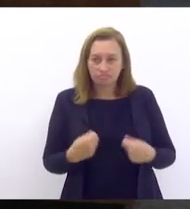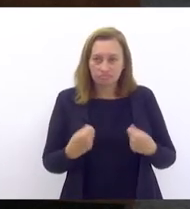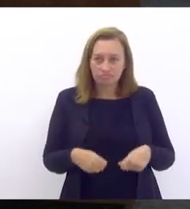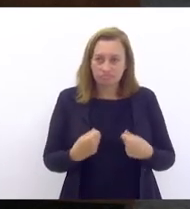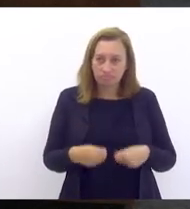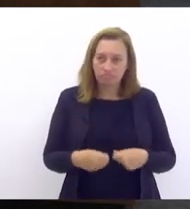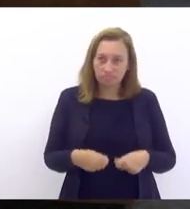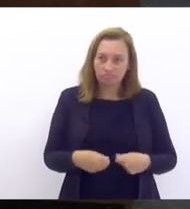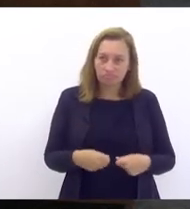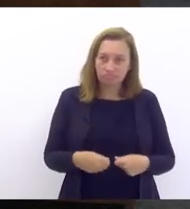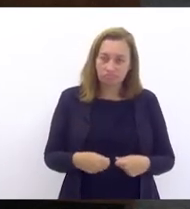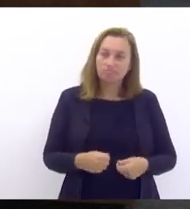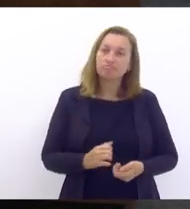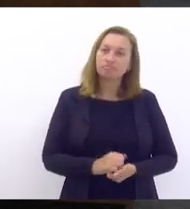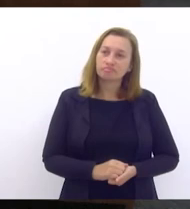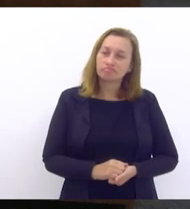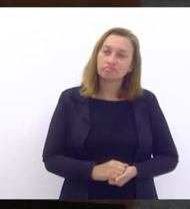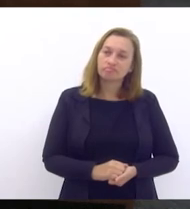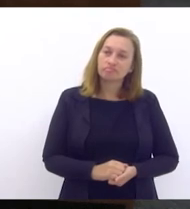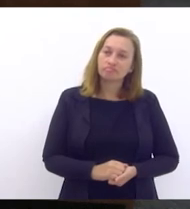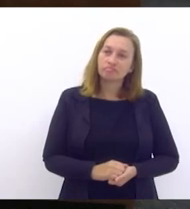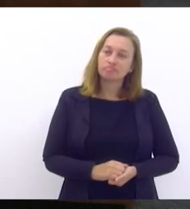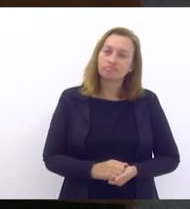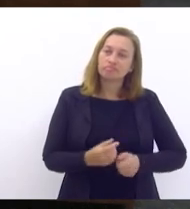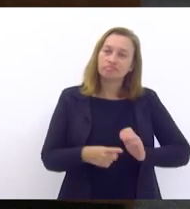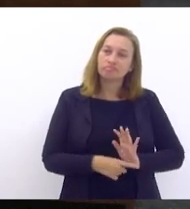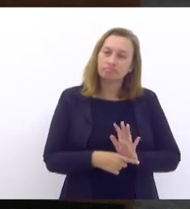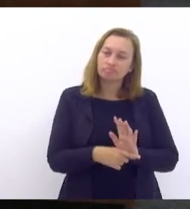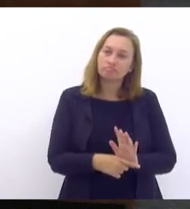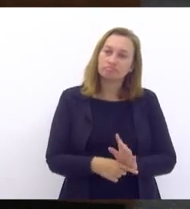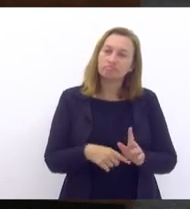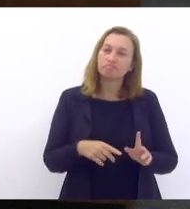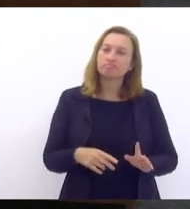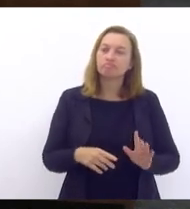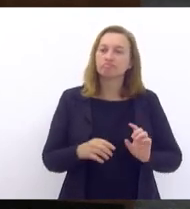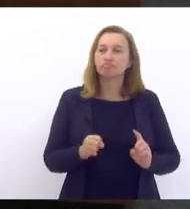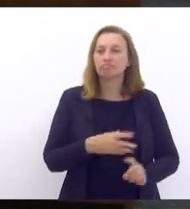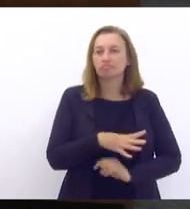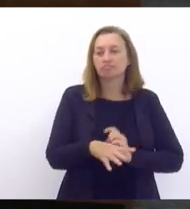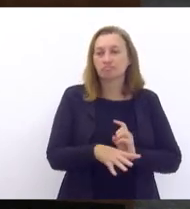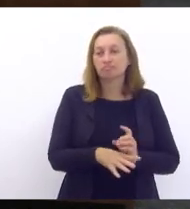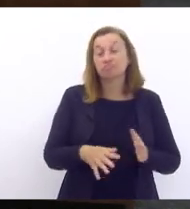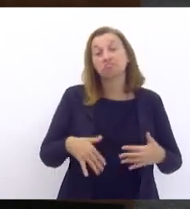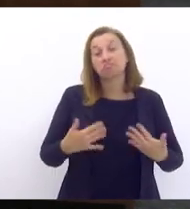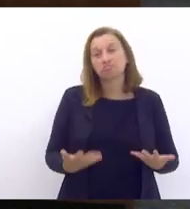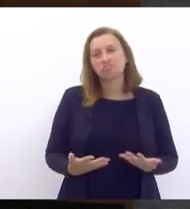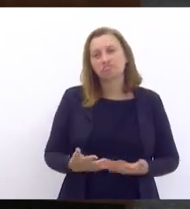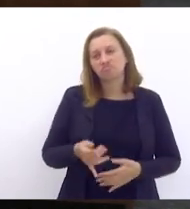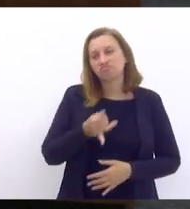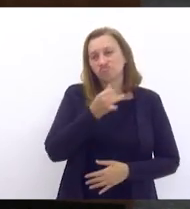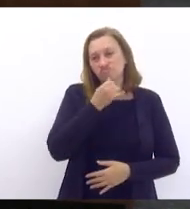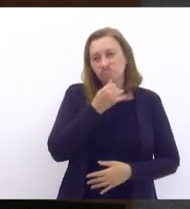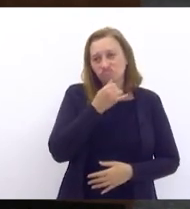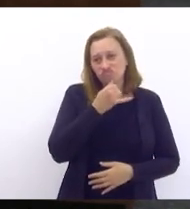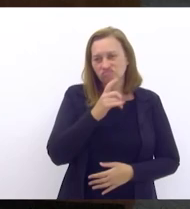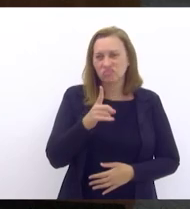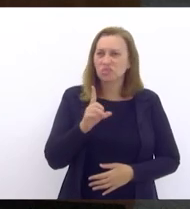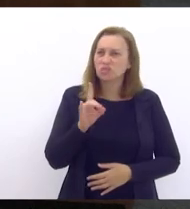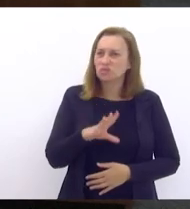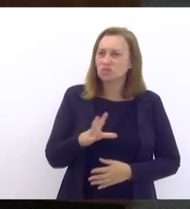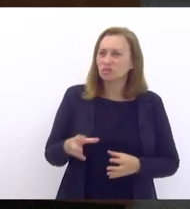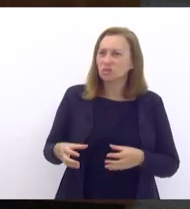para o maior bem-estar das nossas comunidades. Então, eu acho aqui um desrespeito, não só